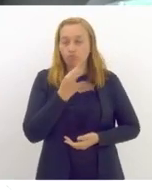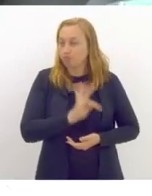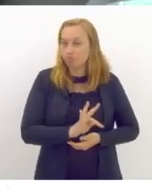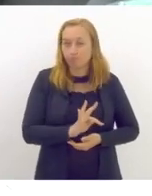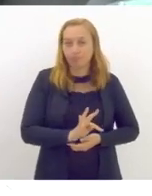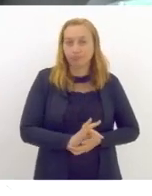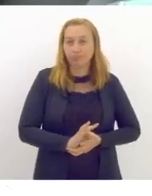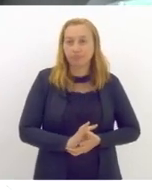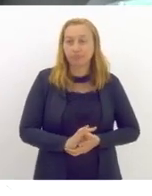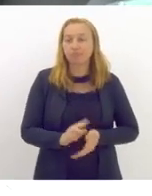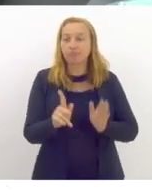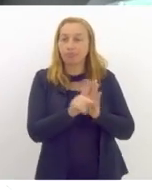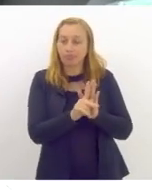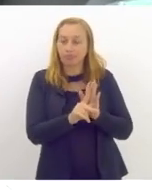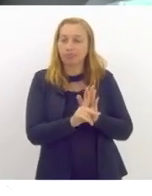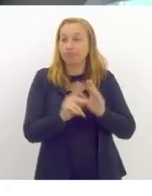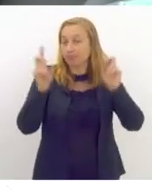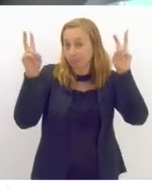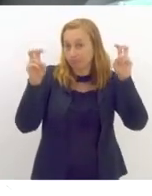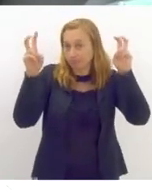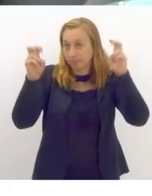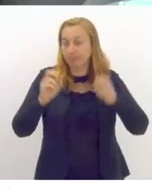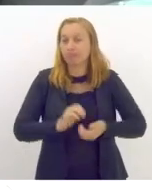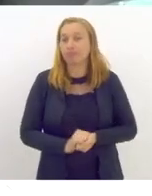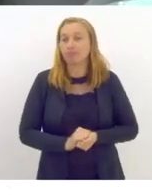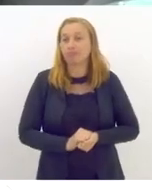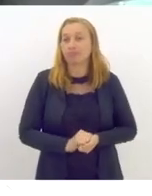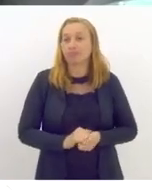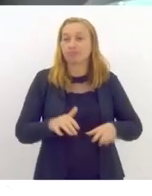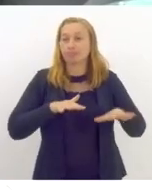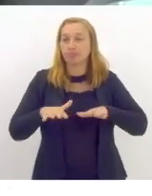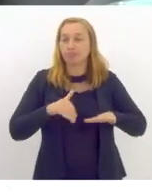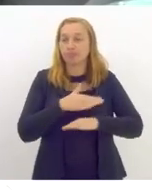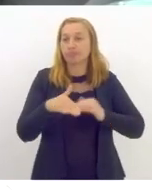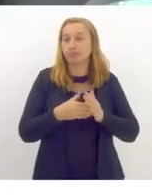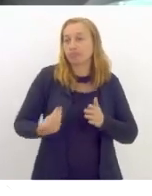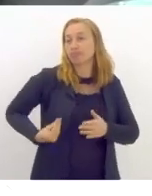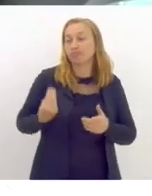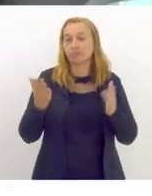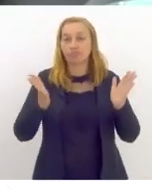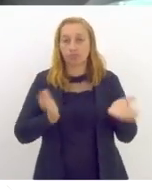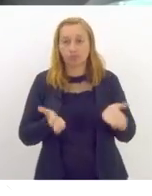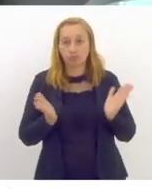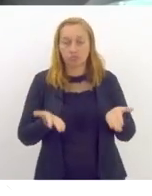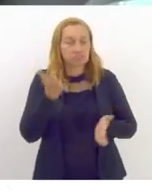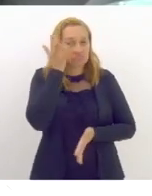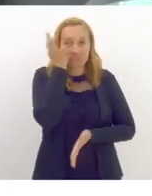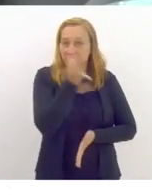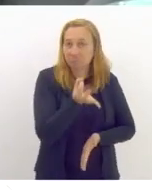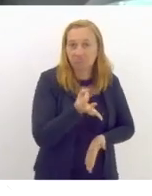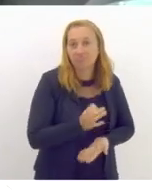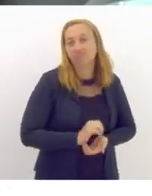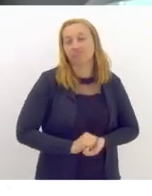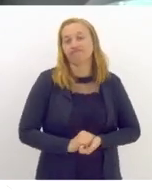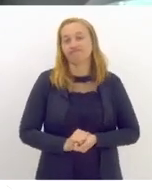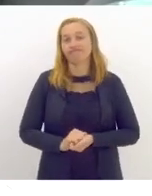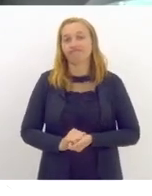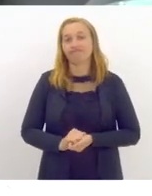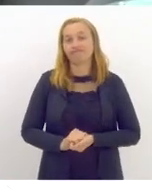do projeto e da matéria a mobilização para que todos tivessem aqui hoje nós não sabíamos